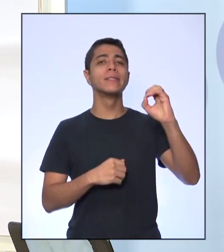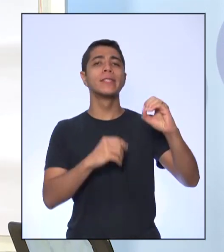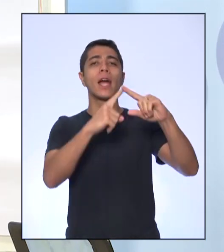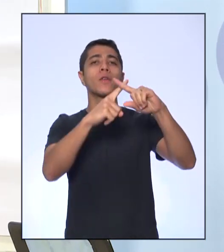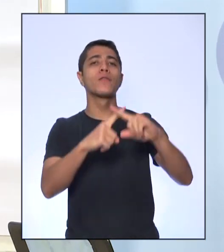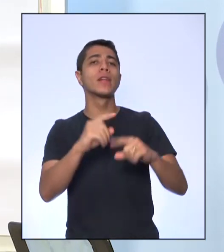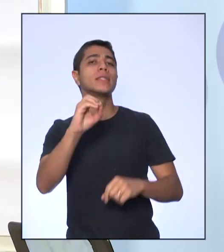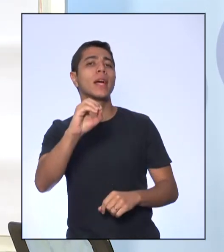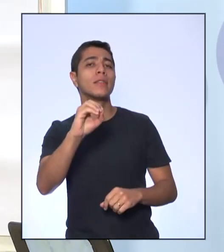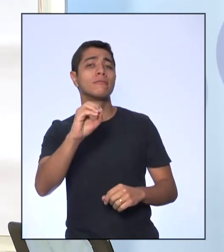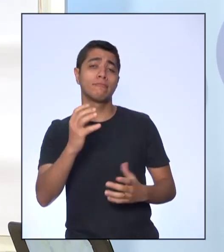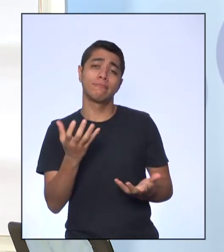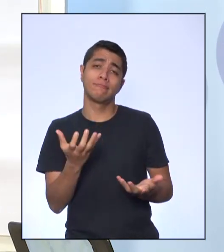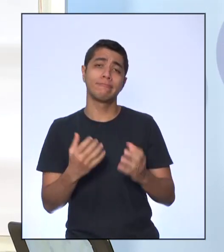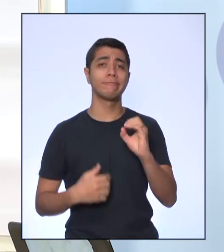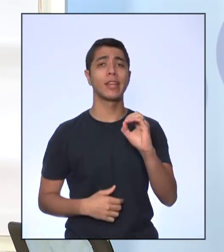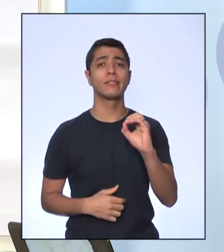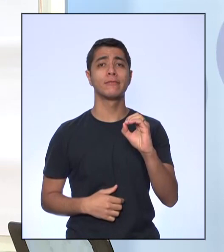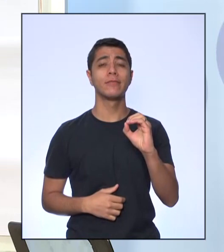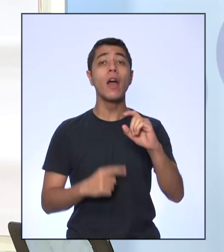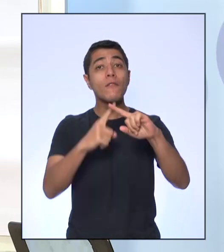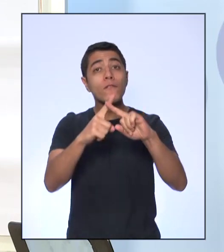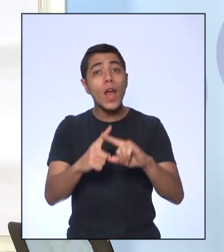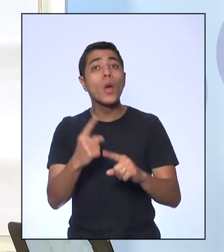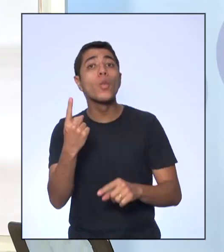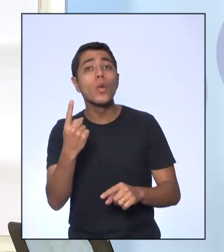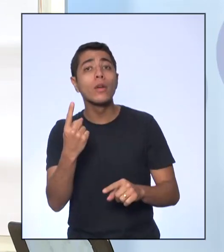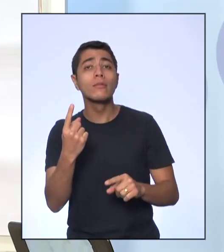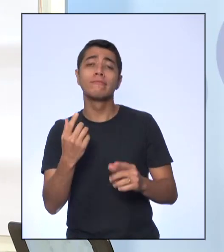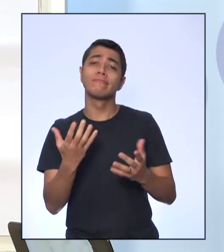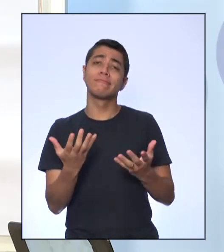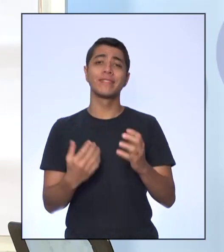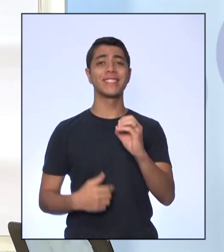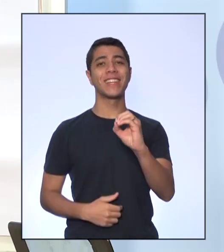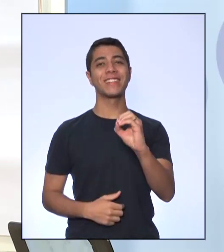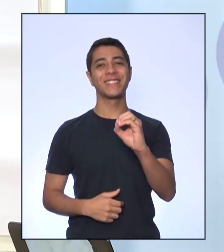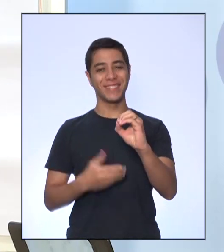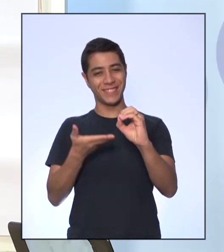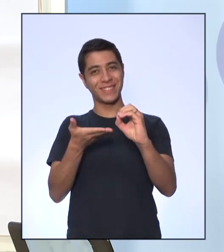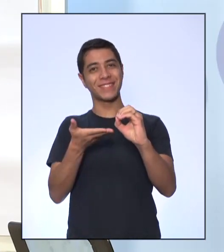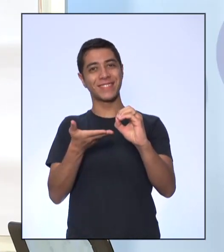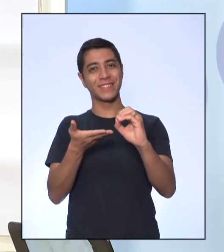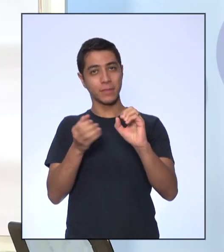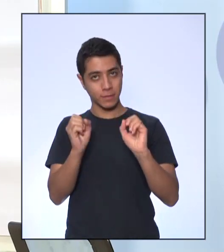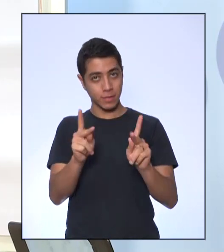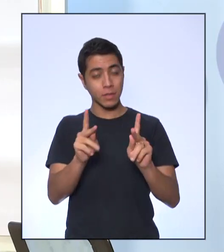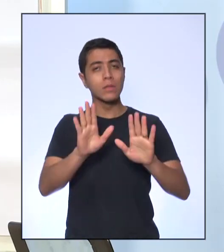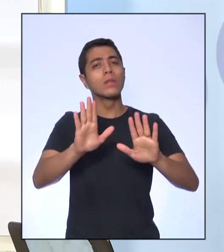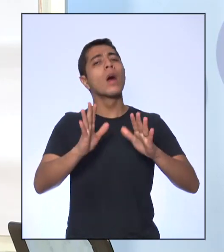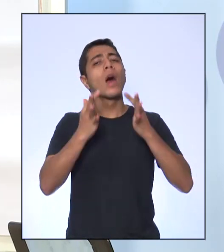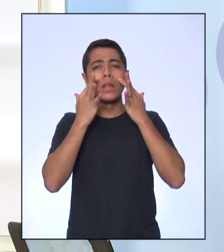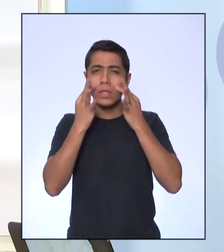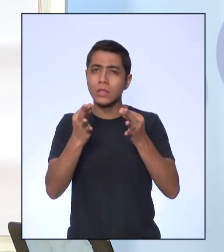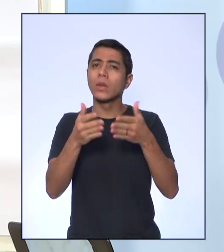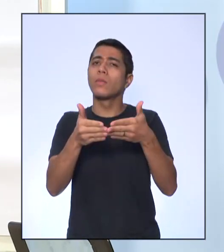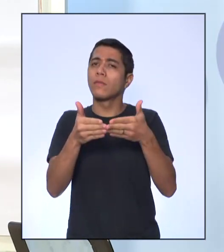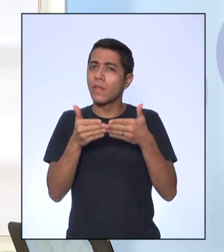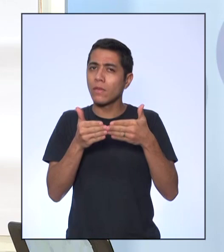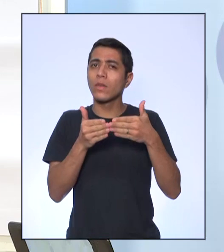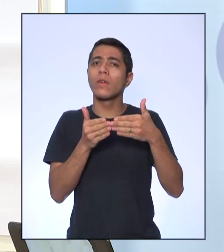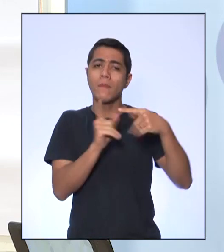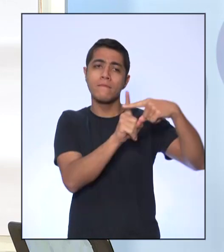0, vezes 1 dá 0. Beleza. Regra de sinal, por favor, prestem atenção aos